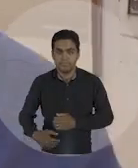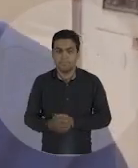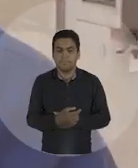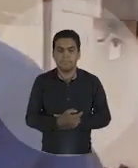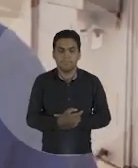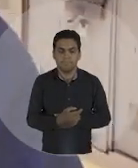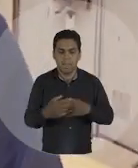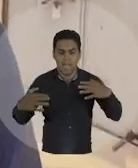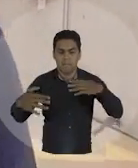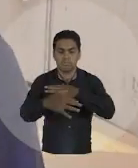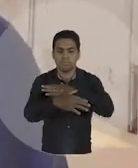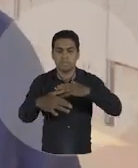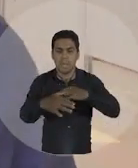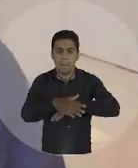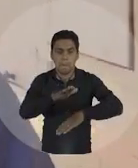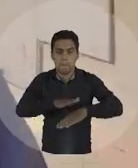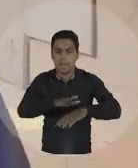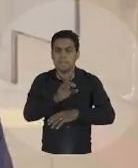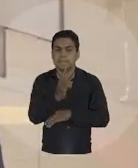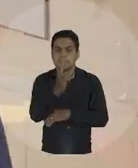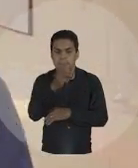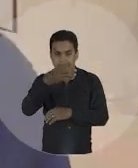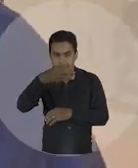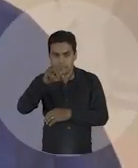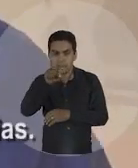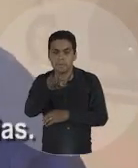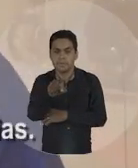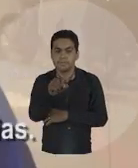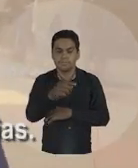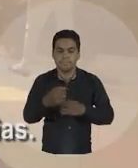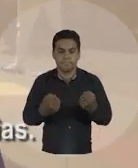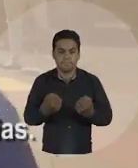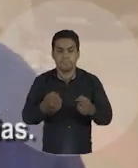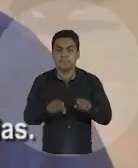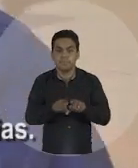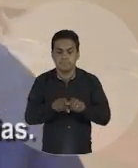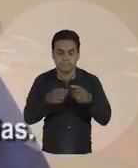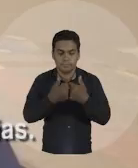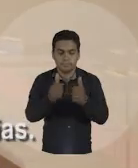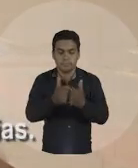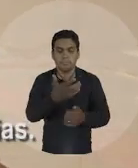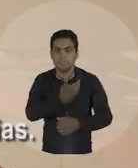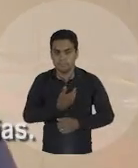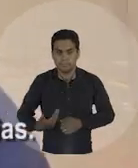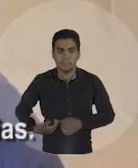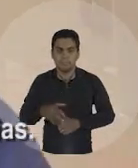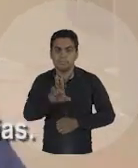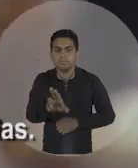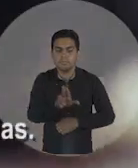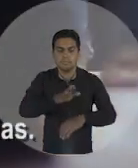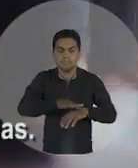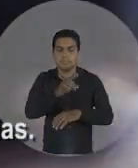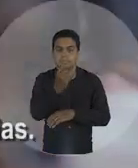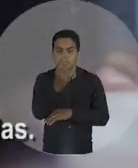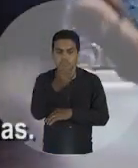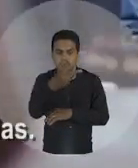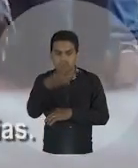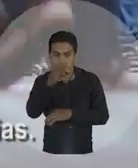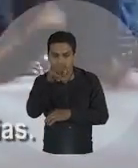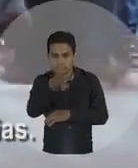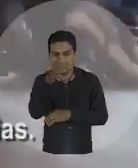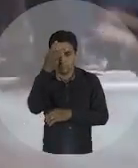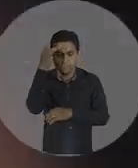ruas da cidade mais de 130 mil carros. E o transporte público atende mais de 20 mil pessoas todos os